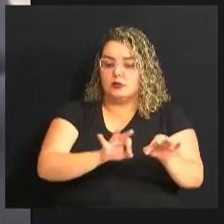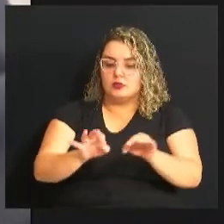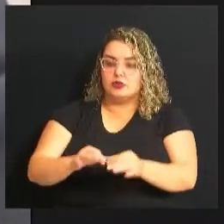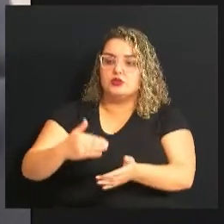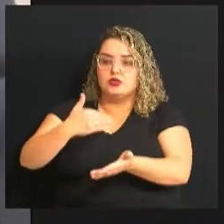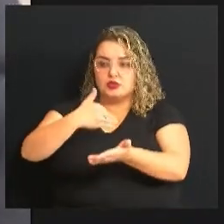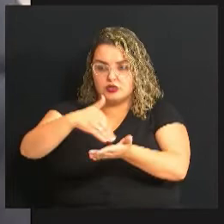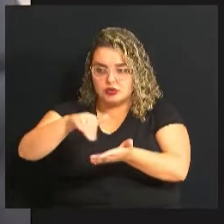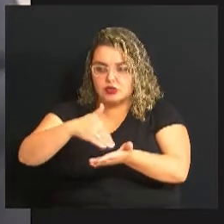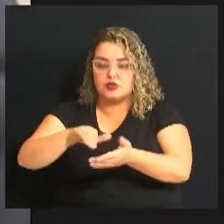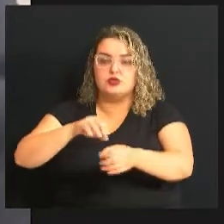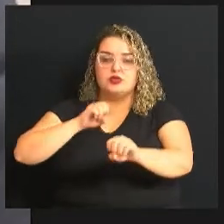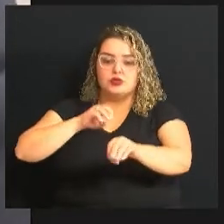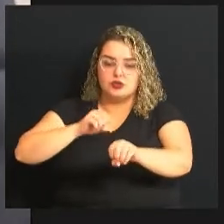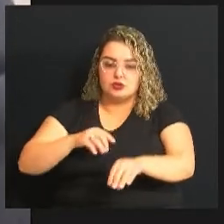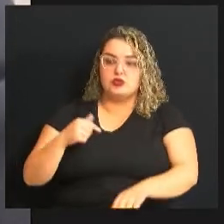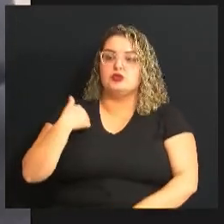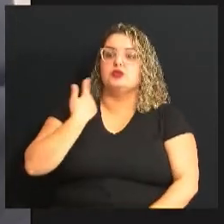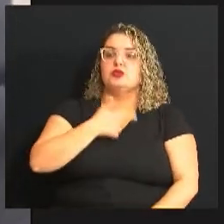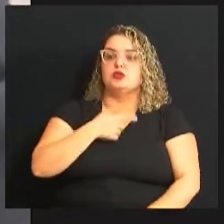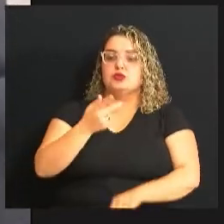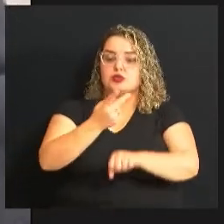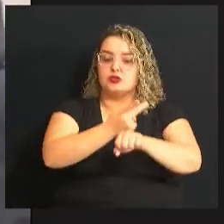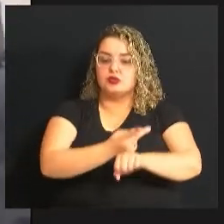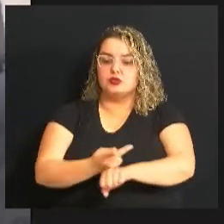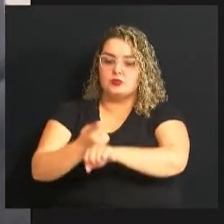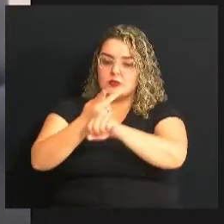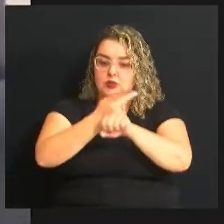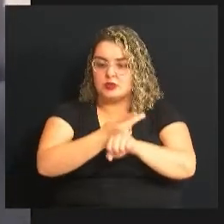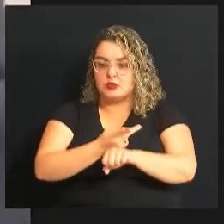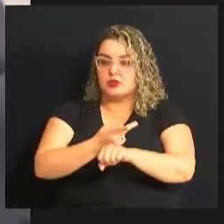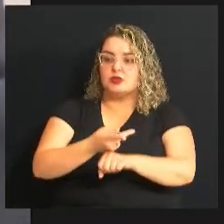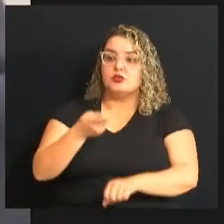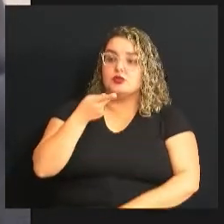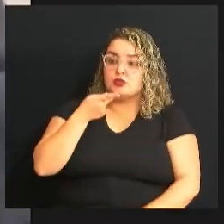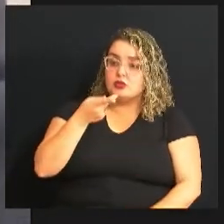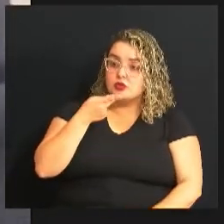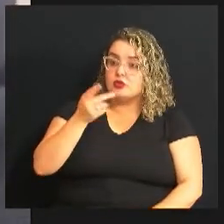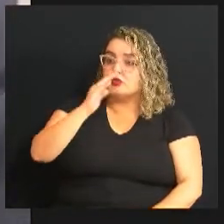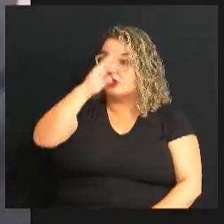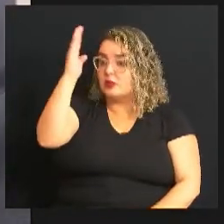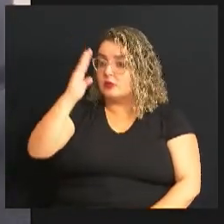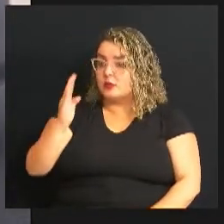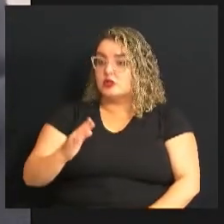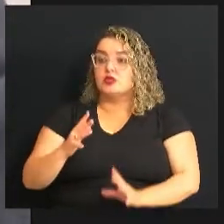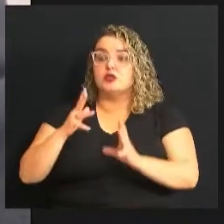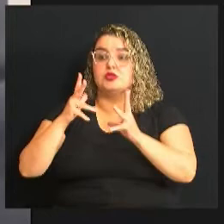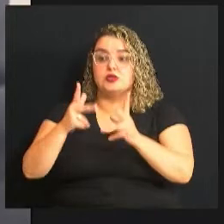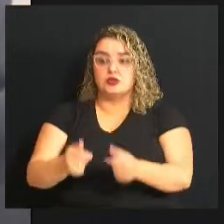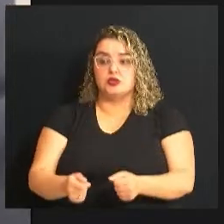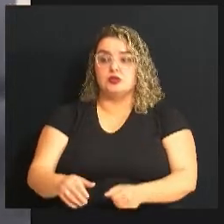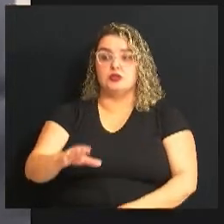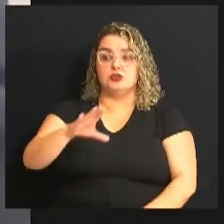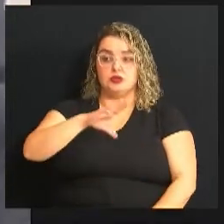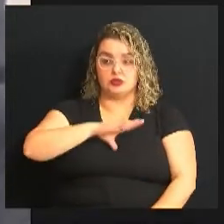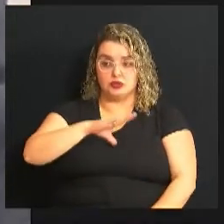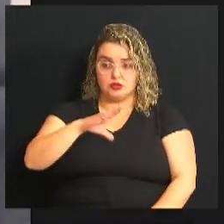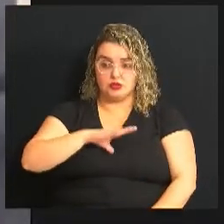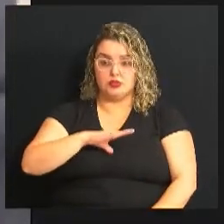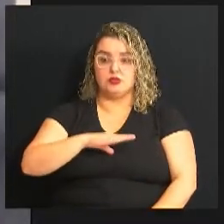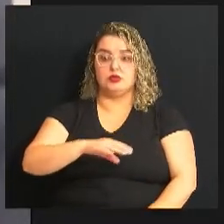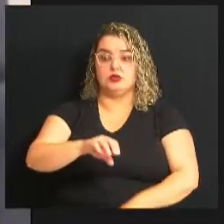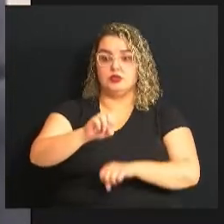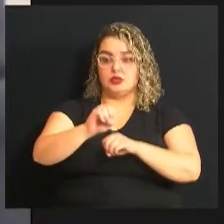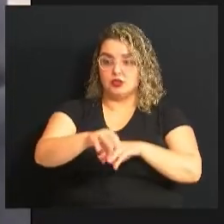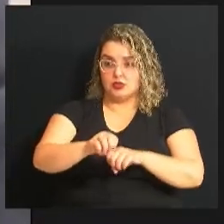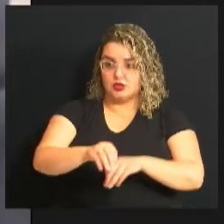Educação e nós vamos premiar, vamos dizer para o Brasil todo a cidade educadora.